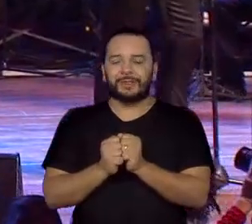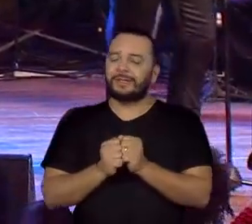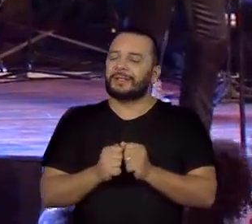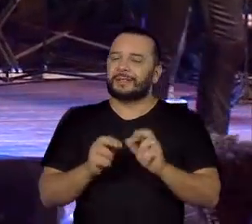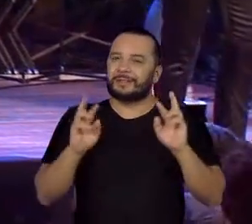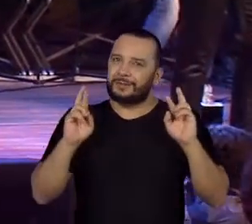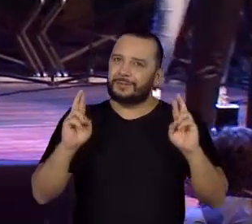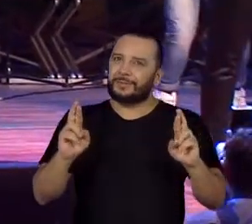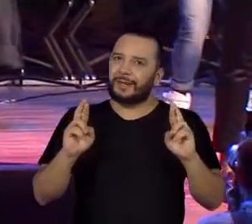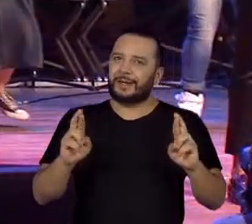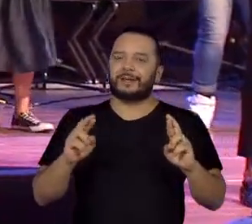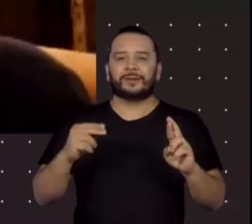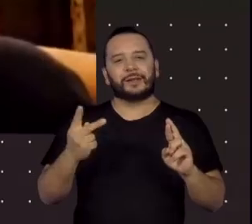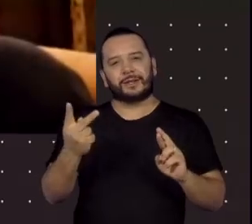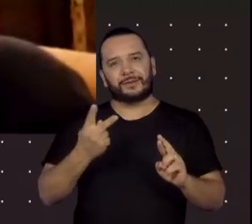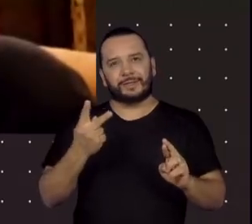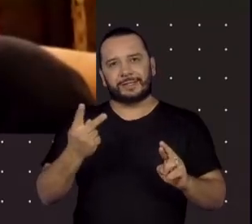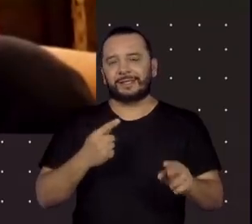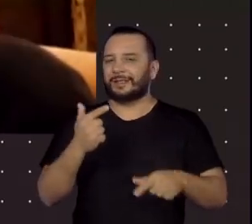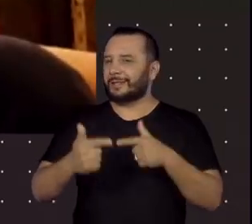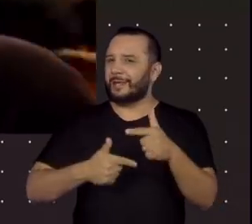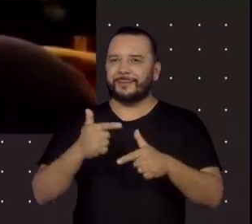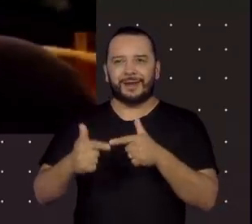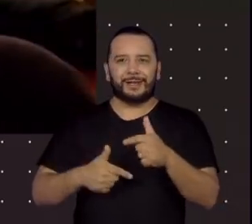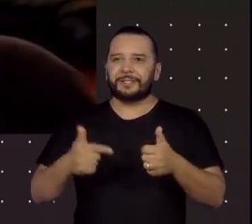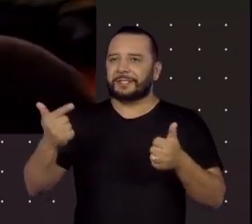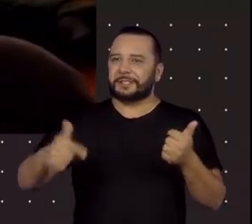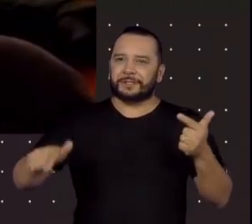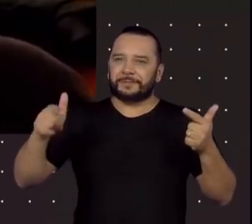gente continue trabalhando muitas vezes